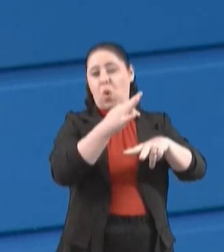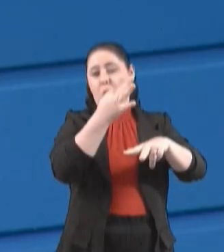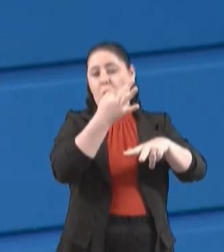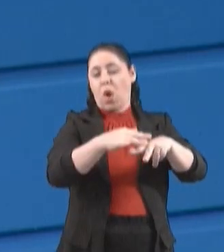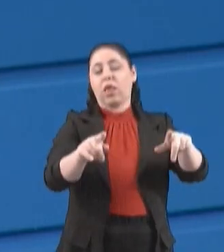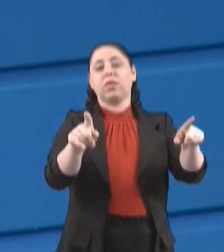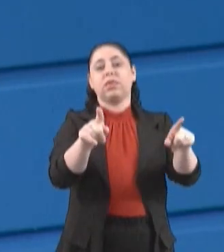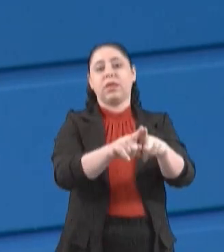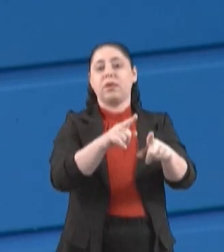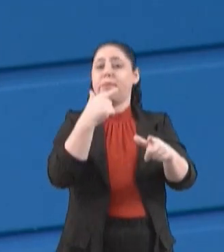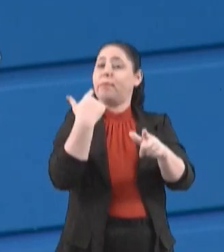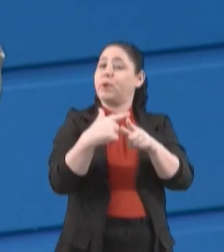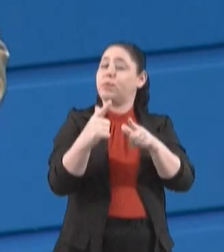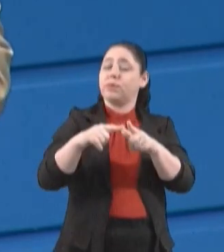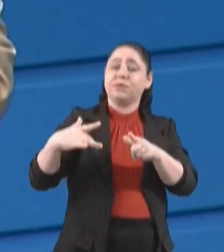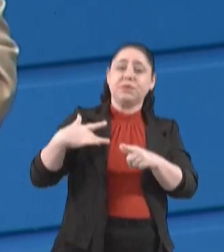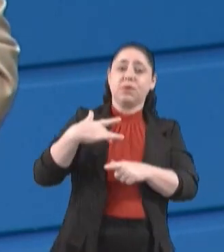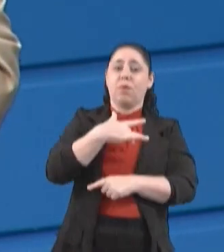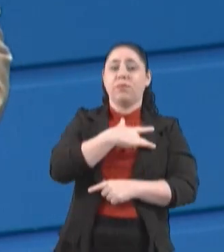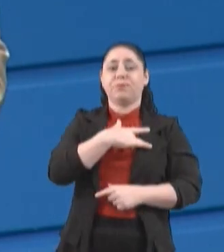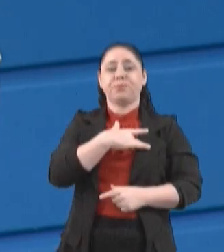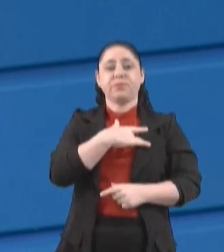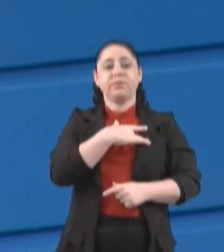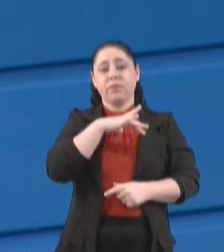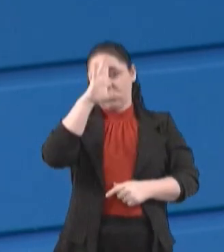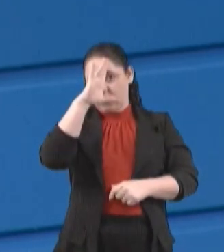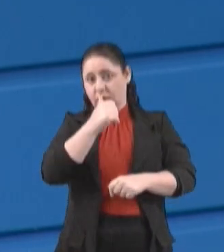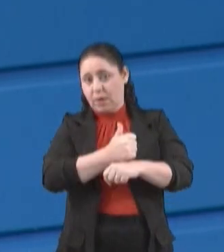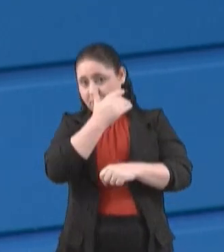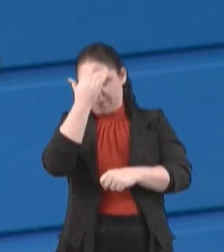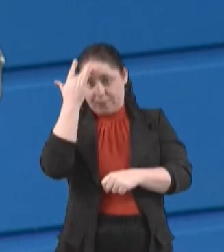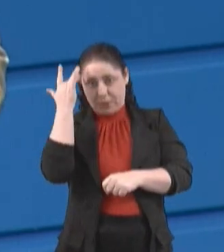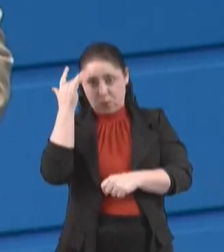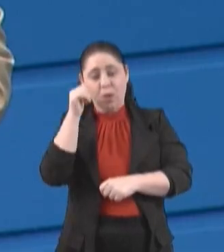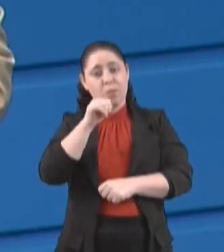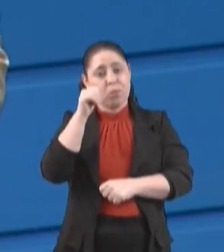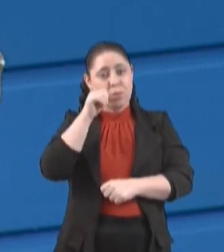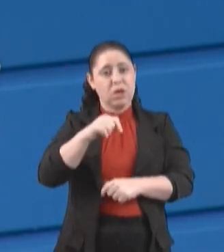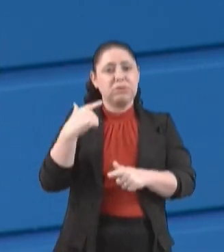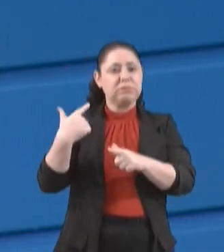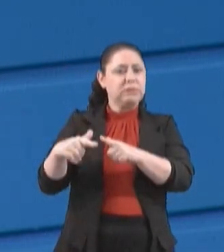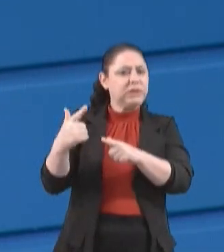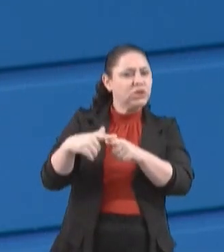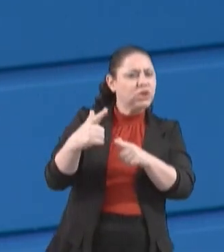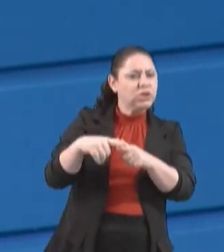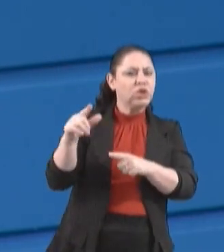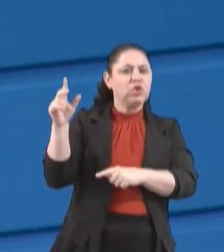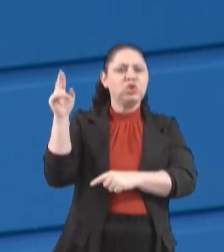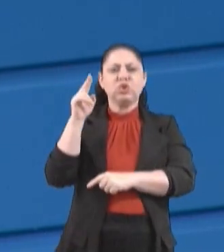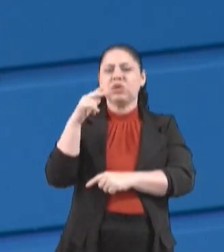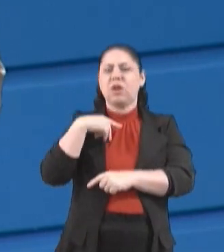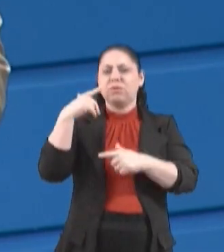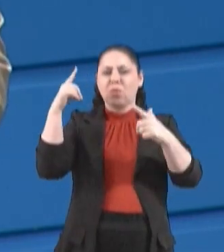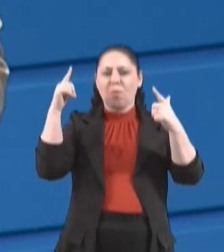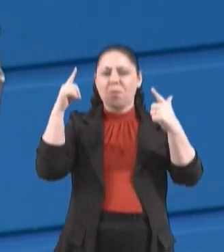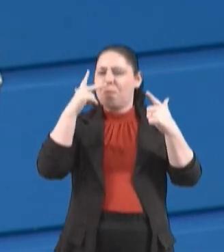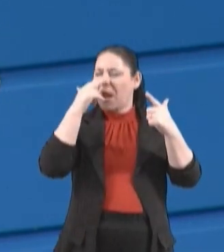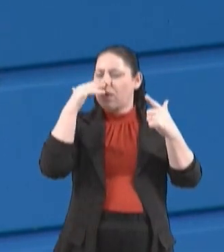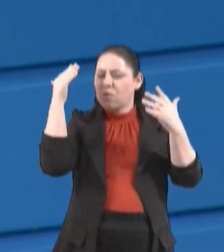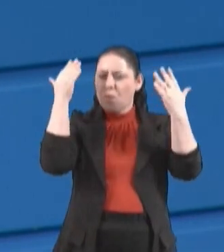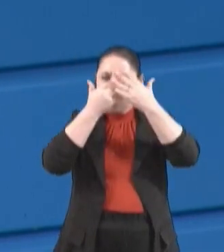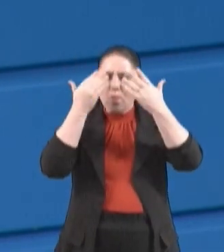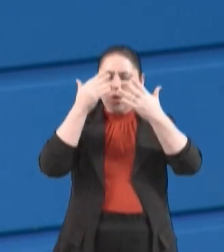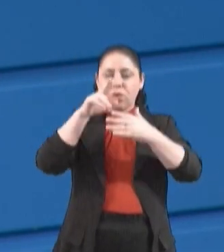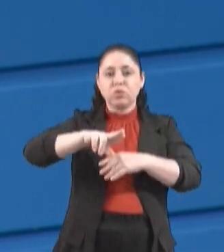fibromialgia, esse que é um problema de saúde que acomete principalmente as mulheres e é um problema de saúde considerado invisível,